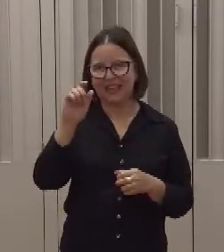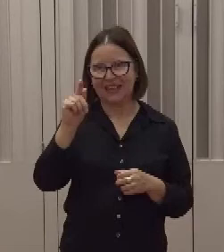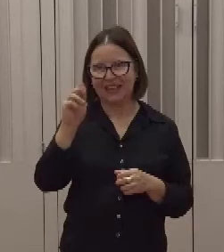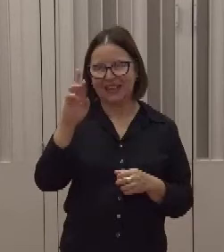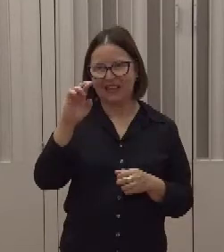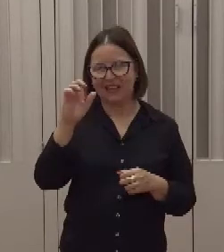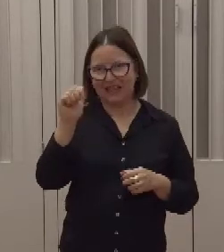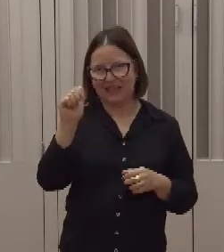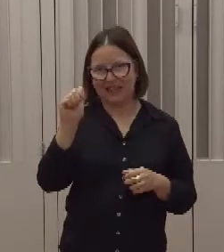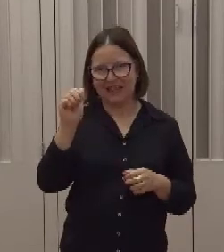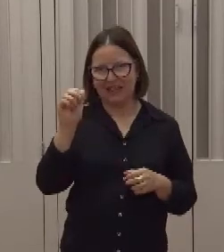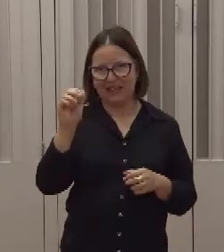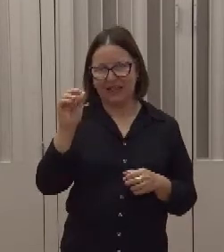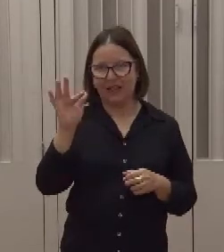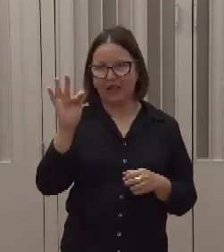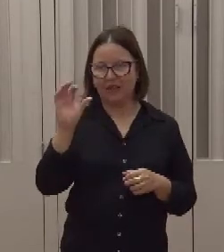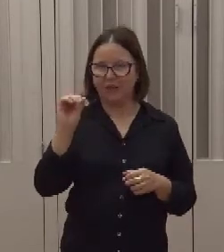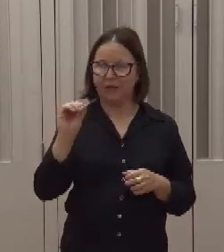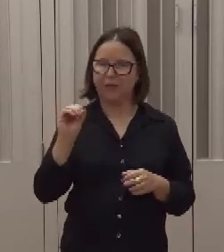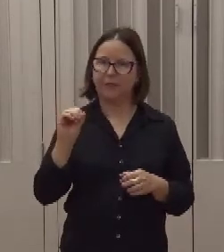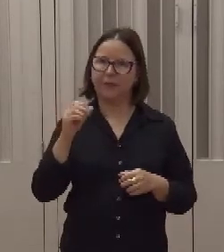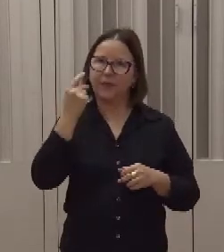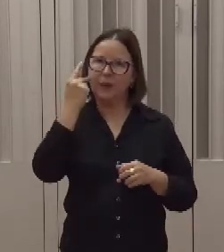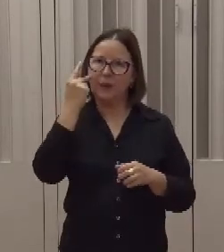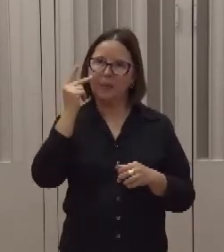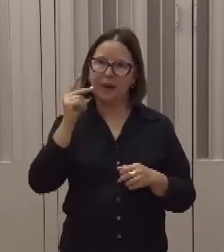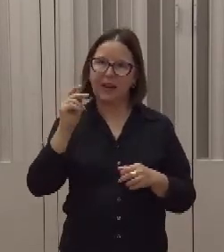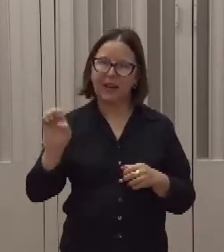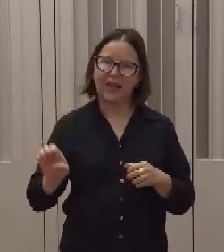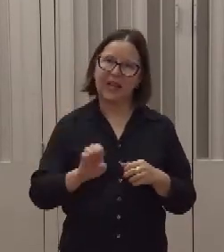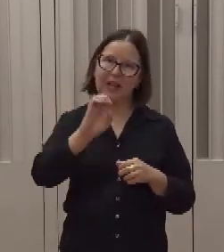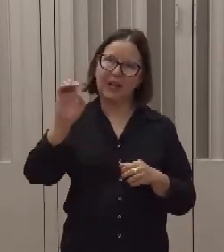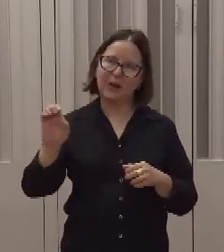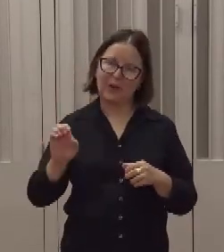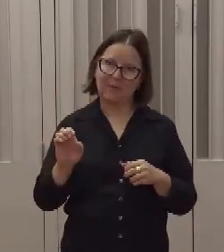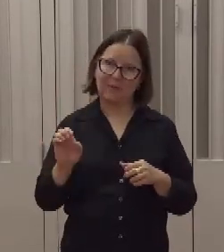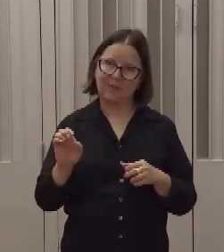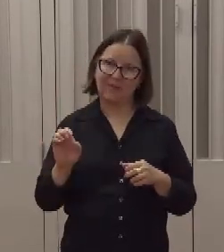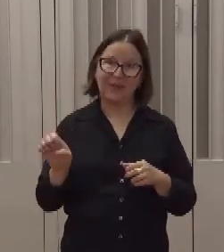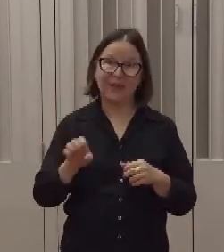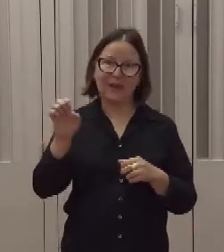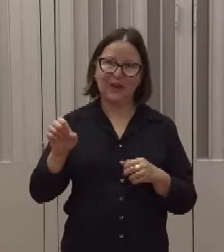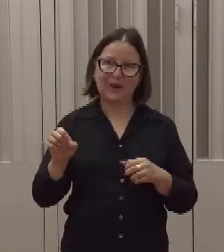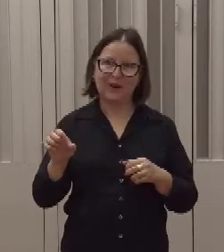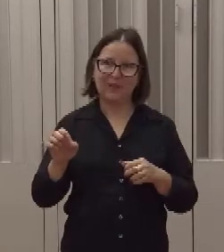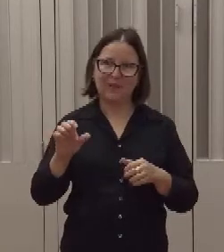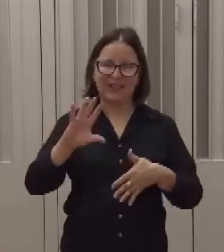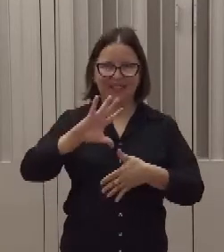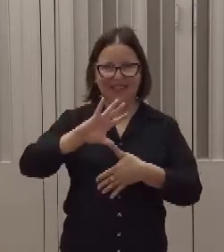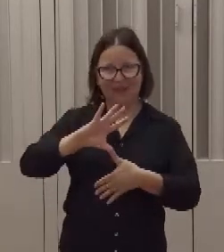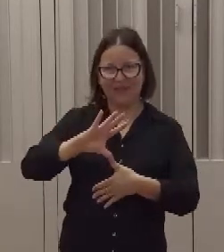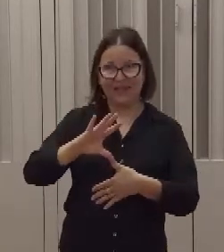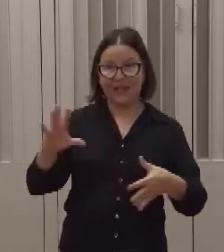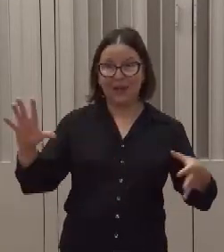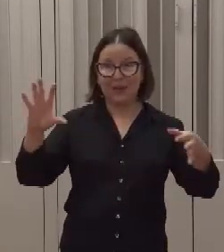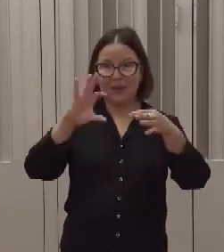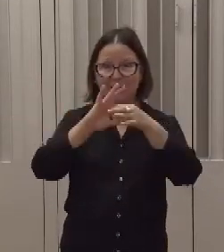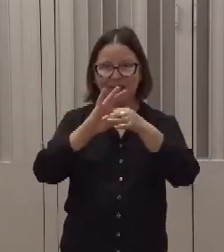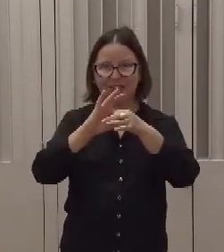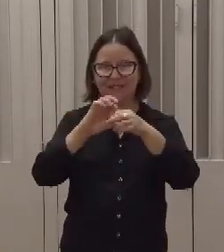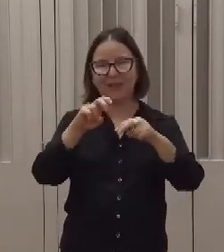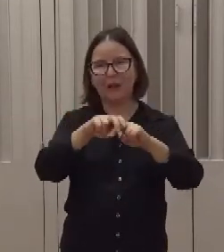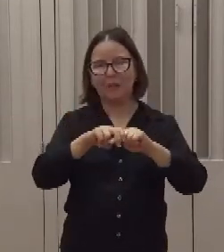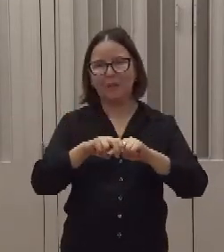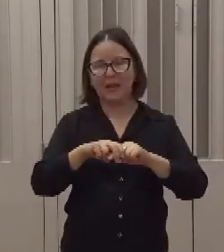América. Europa e América estão unidas pelo telégrafo. Glória a